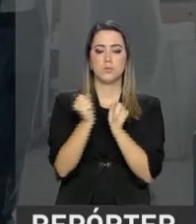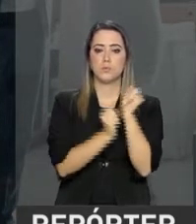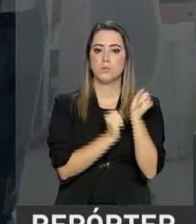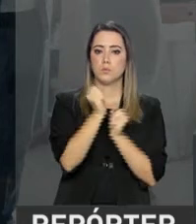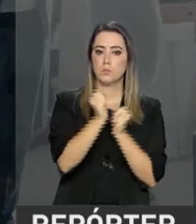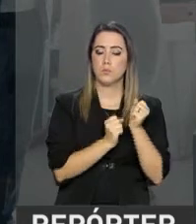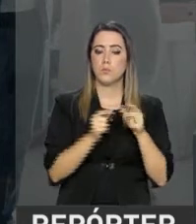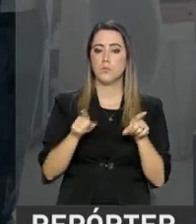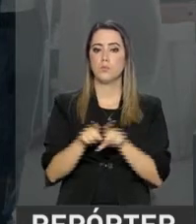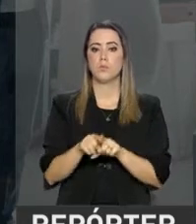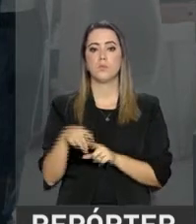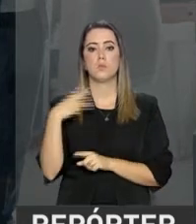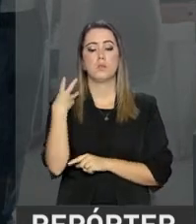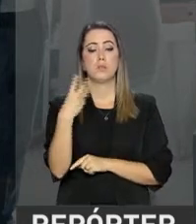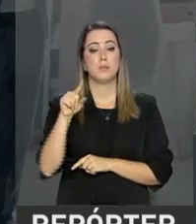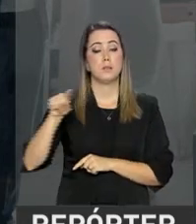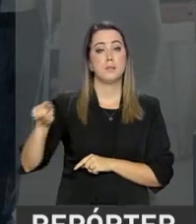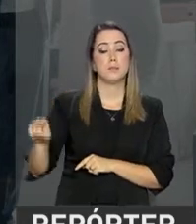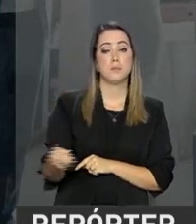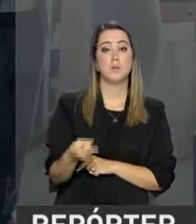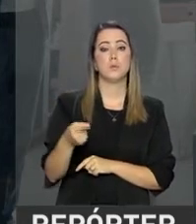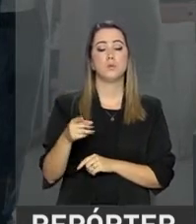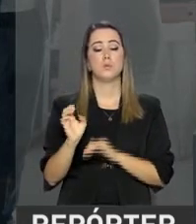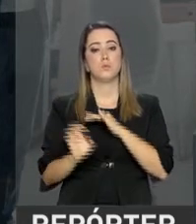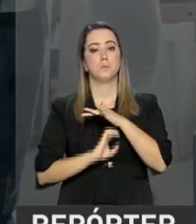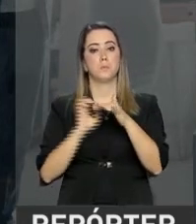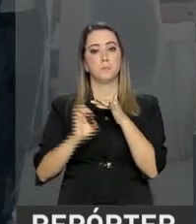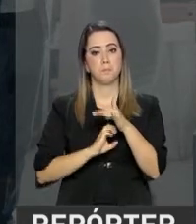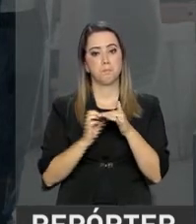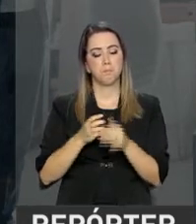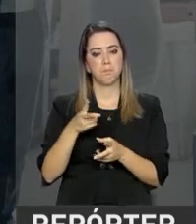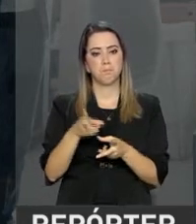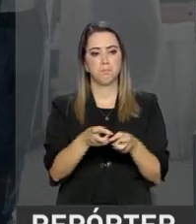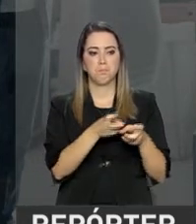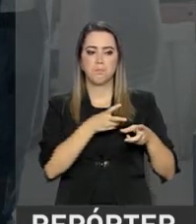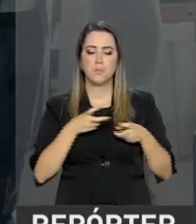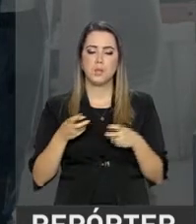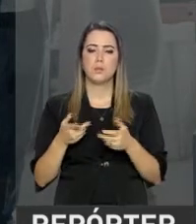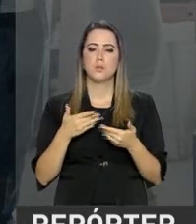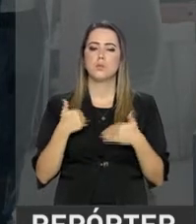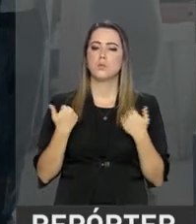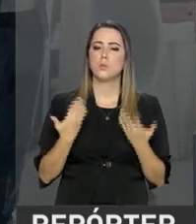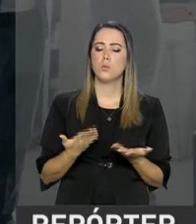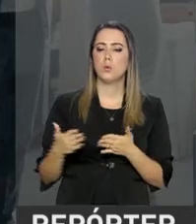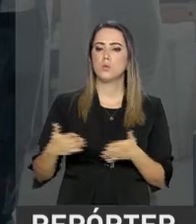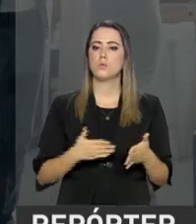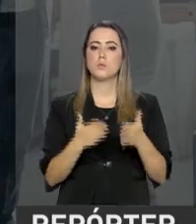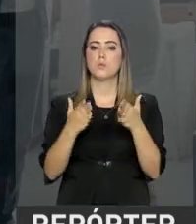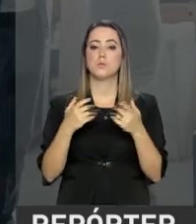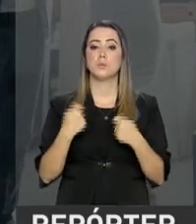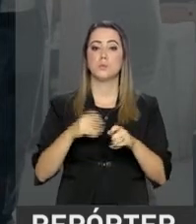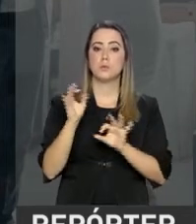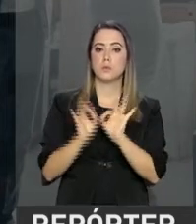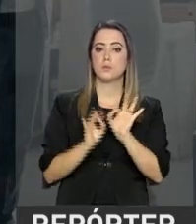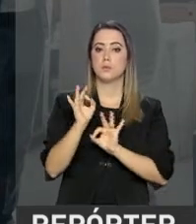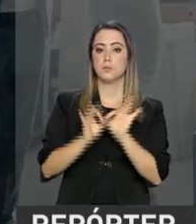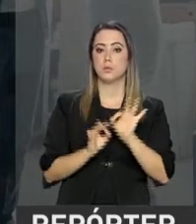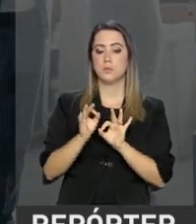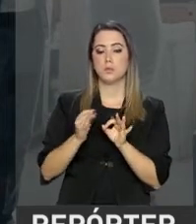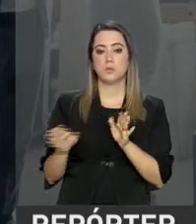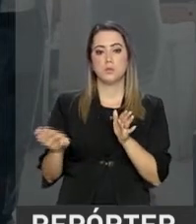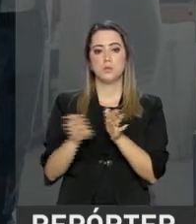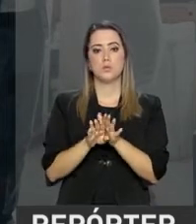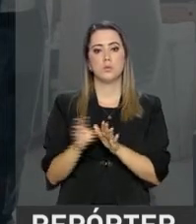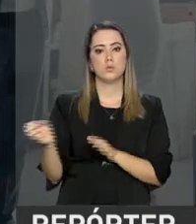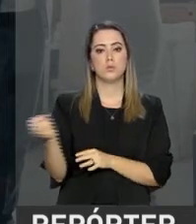e três mil empresas vão ser avaliadas em dois anos para identificar qual caminho vão ter de percorrer para chegar